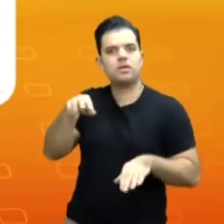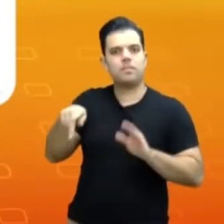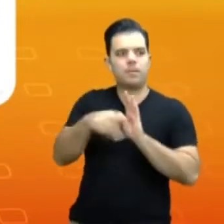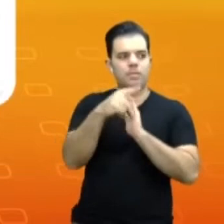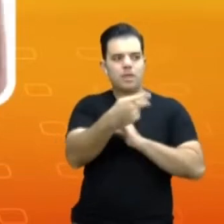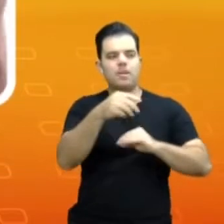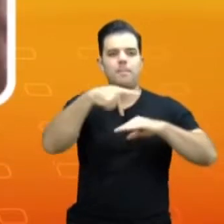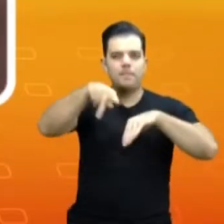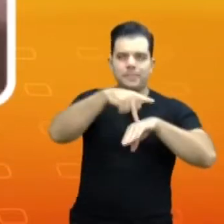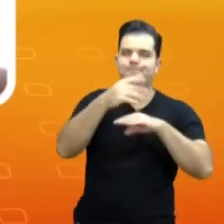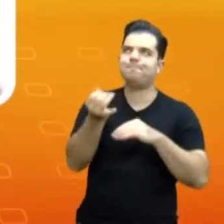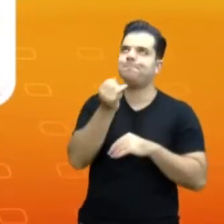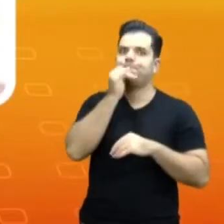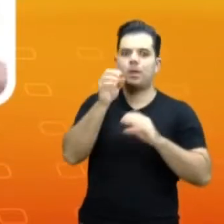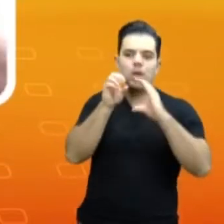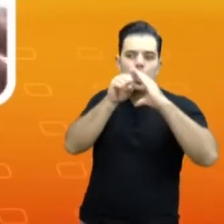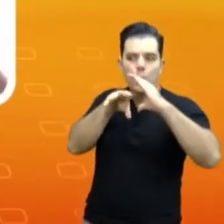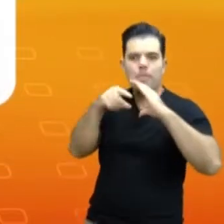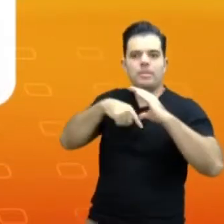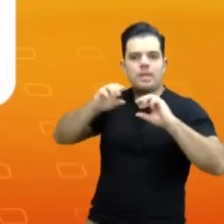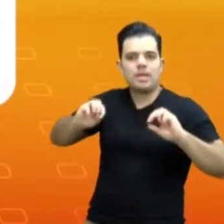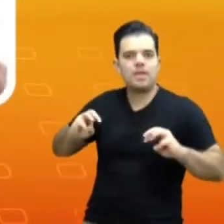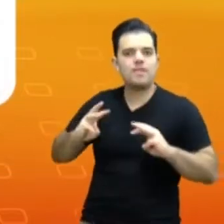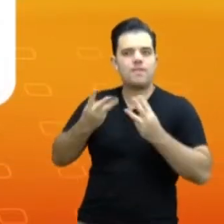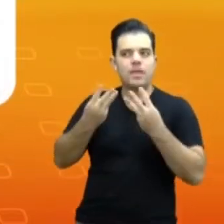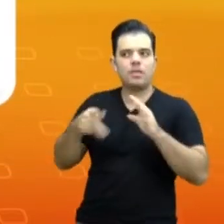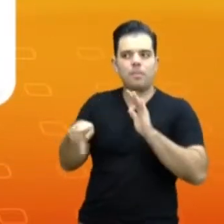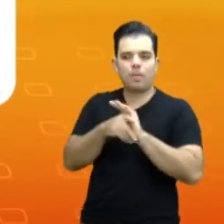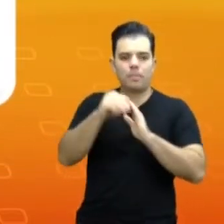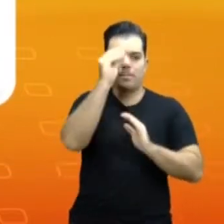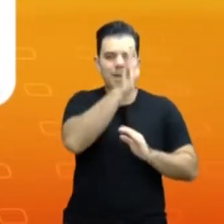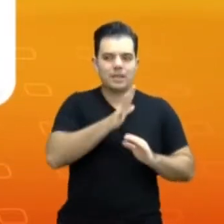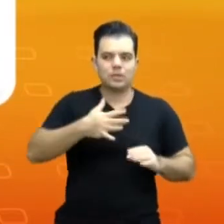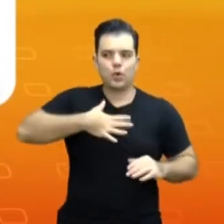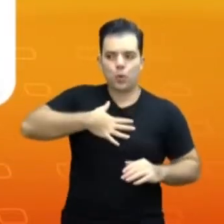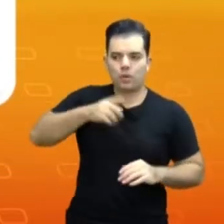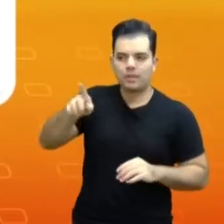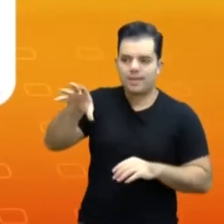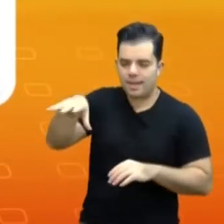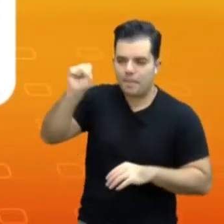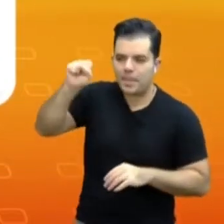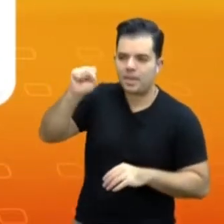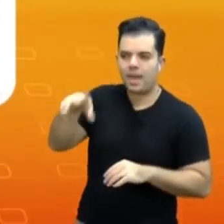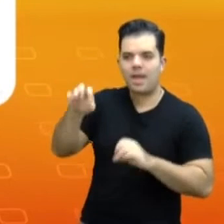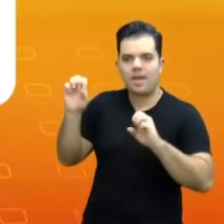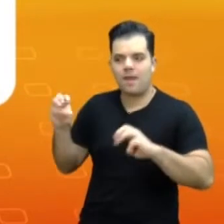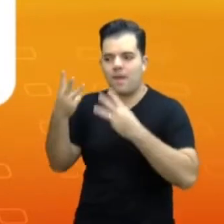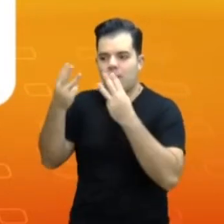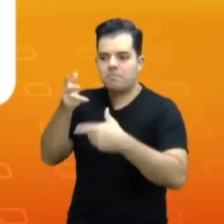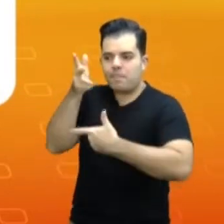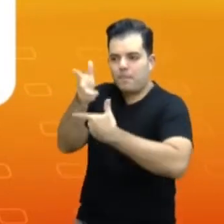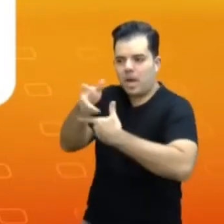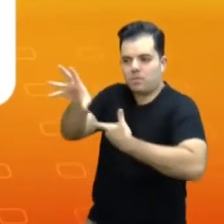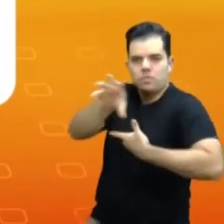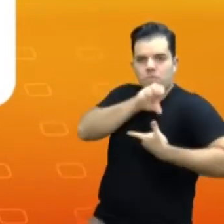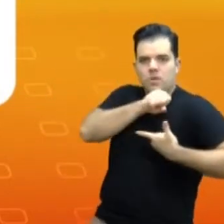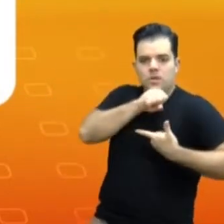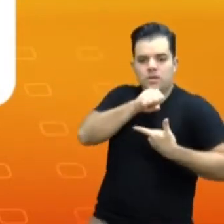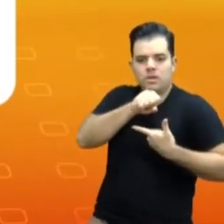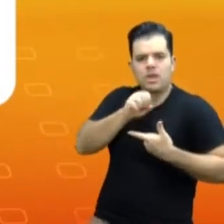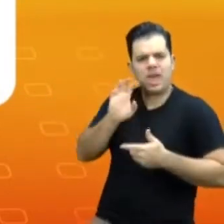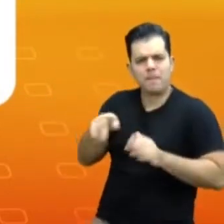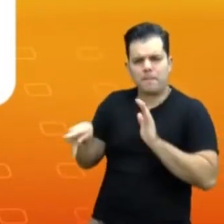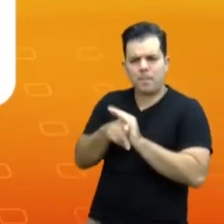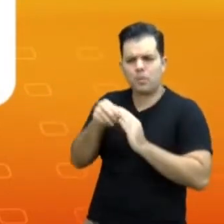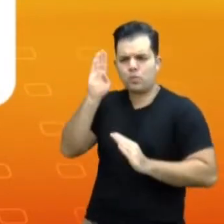Então, se a Globo tinha um evento que fosse de interesse do Brasil no box, não tinha por que ter necessariamente uma